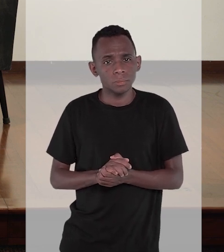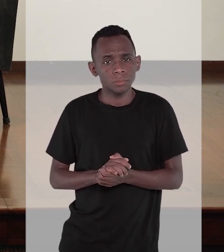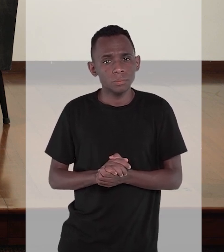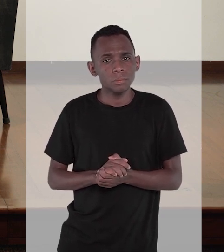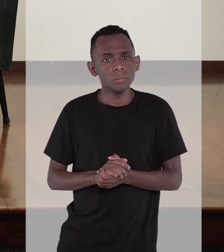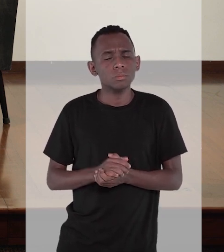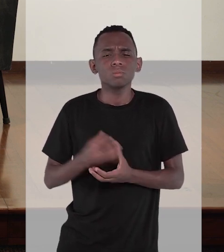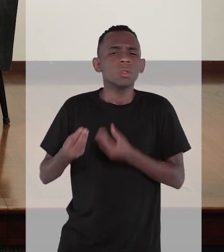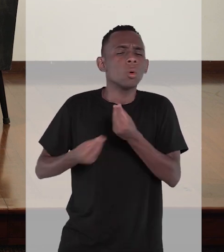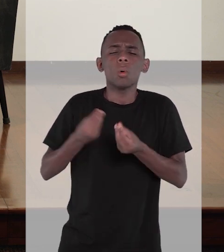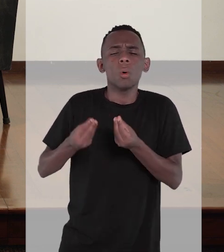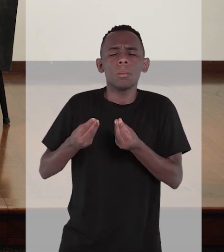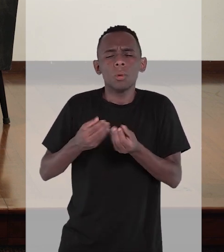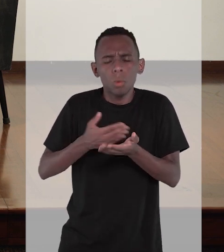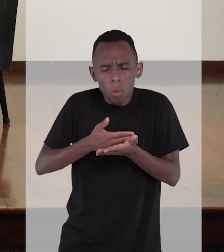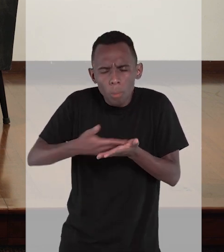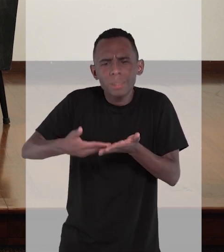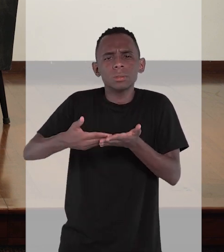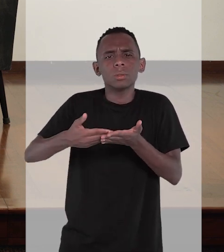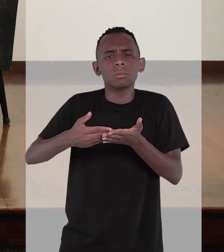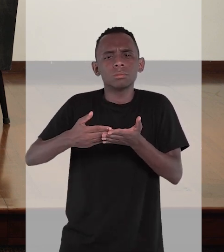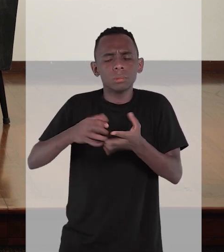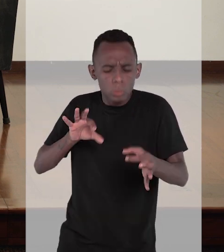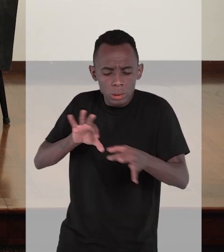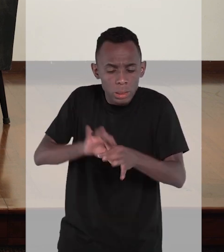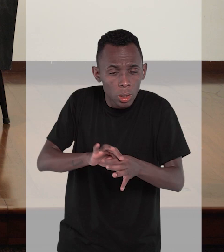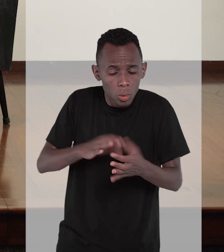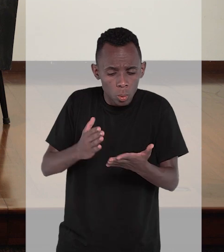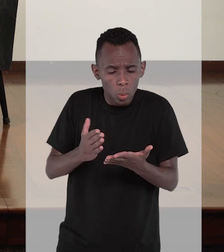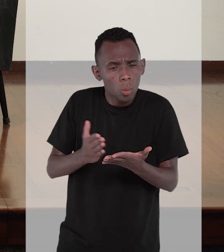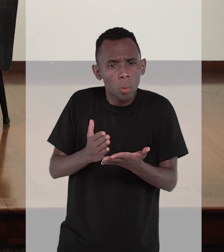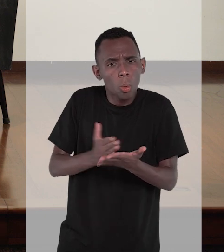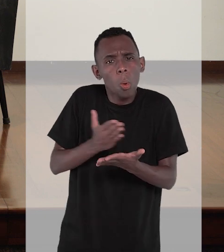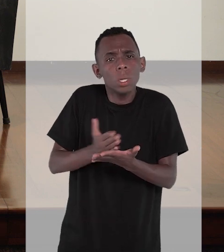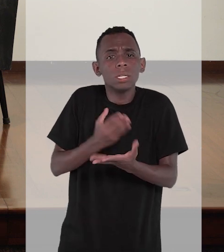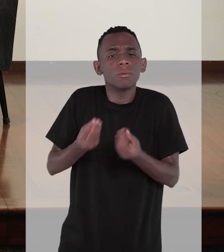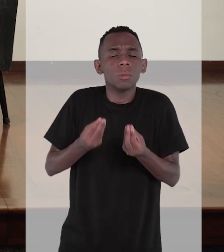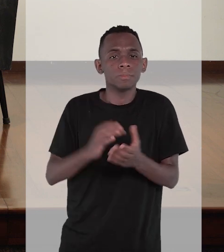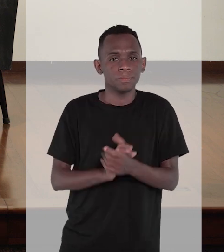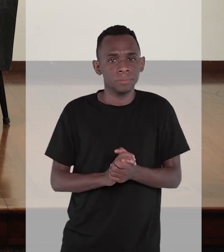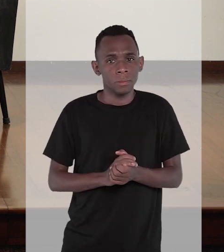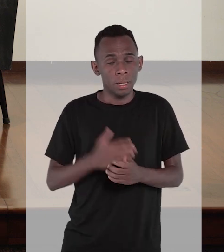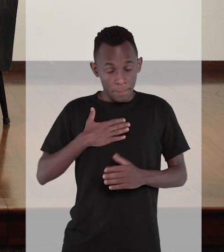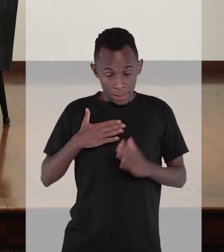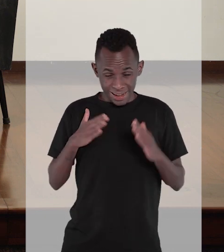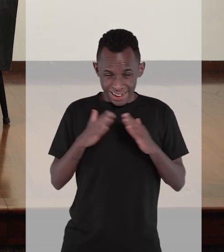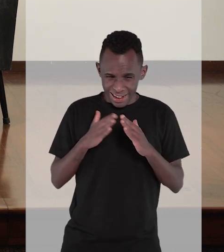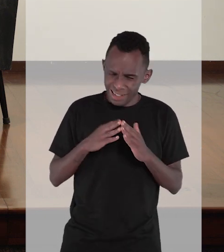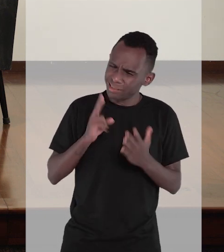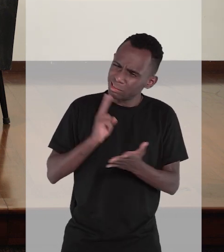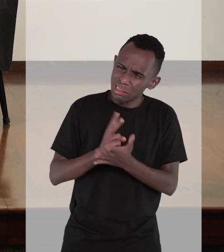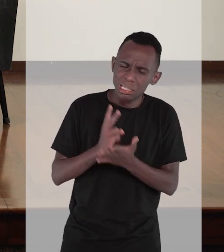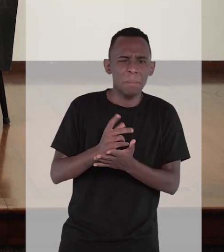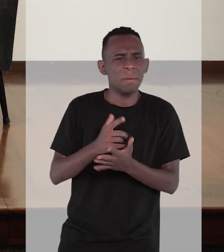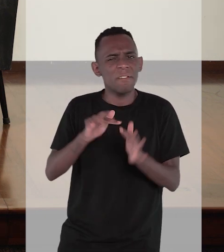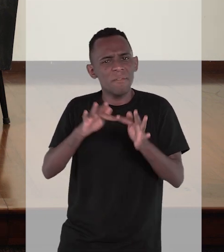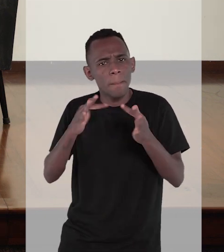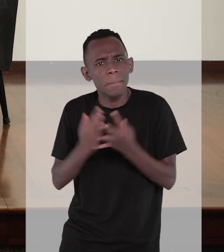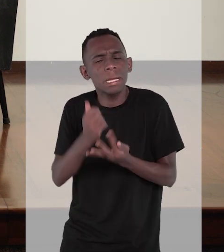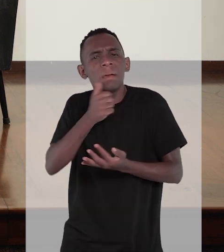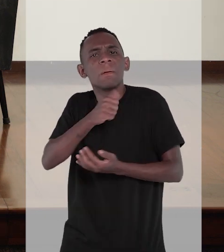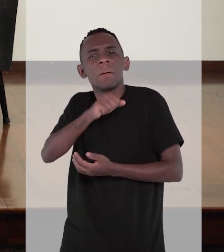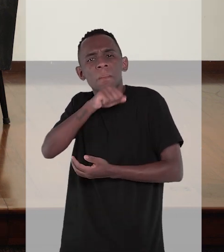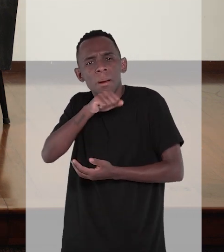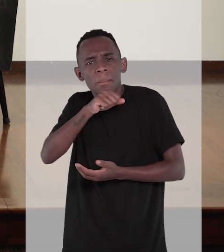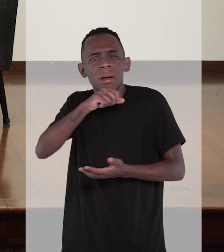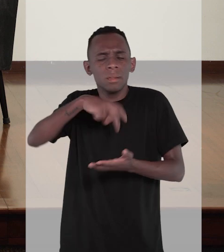livro. Mas como é que o livro entrou na sua vida, Zélia? Na minha casa sempre se cultivou muito poesia. Minha